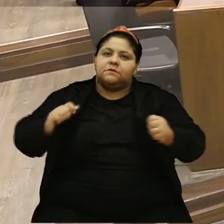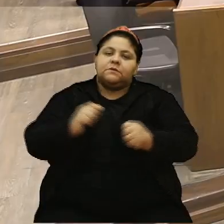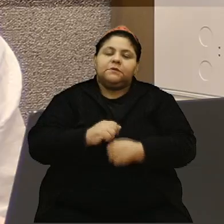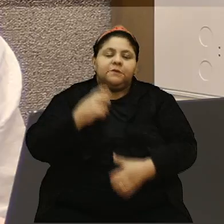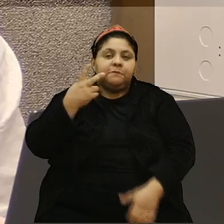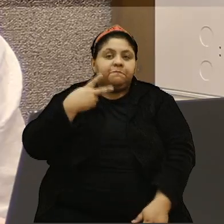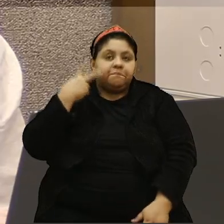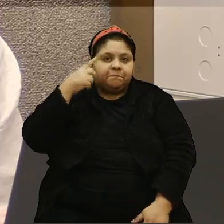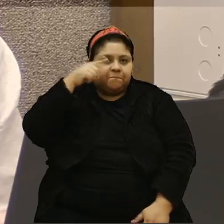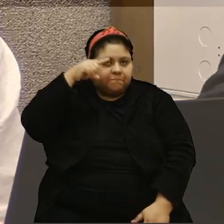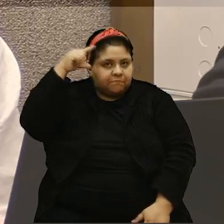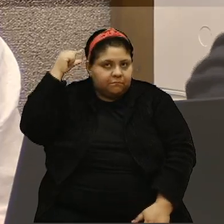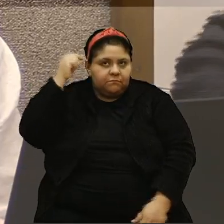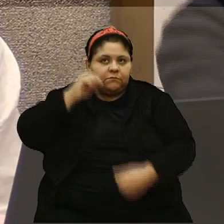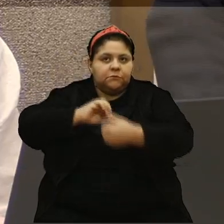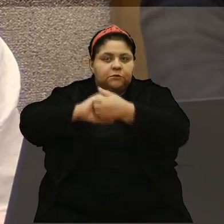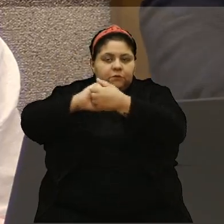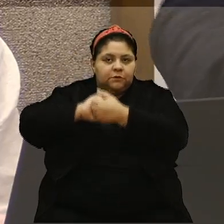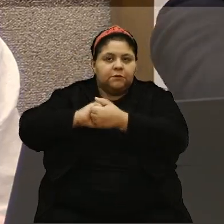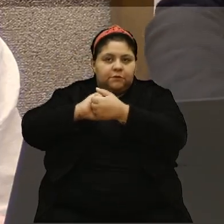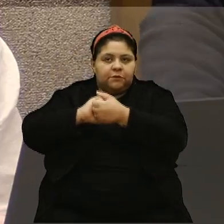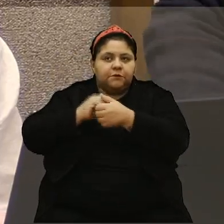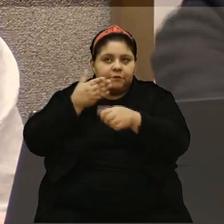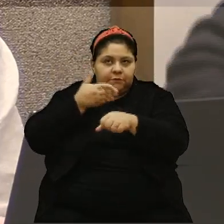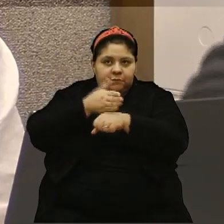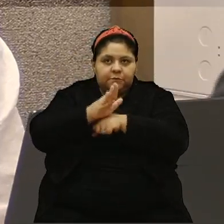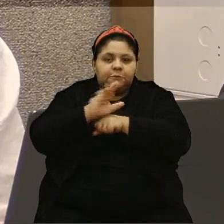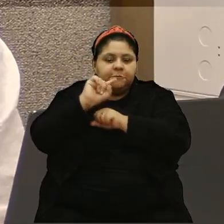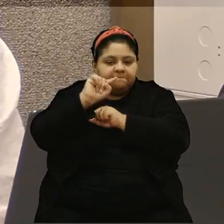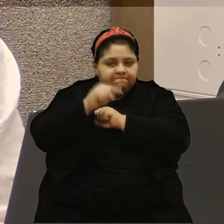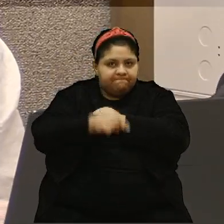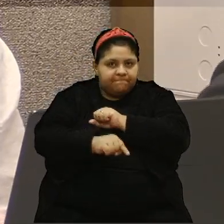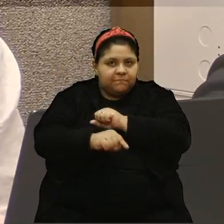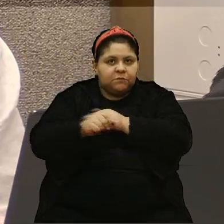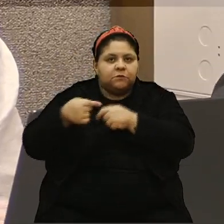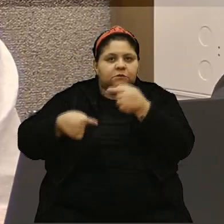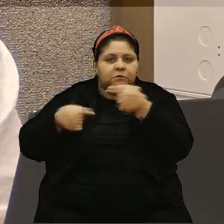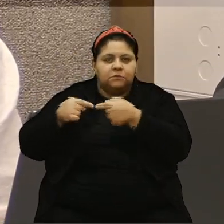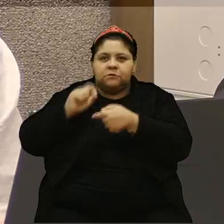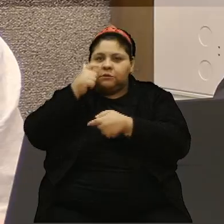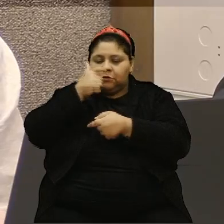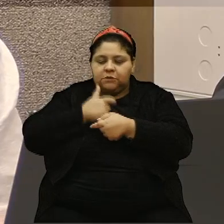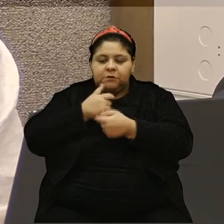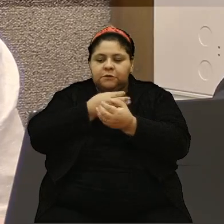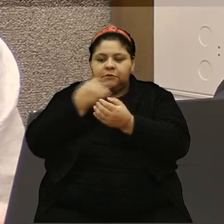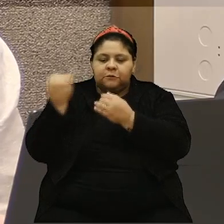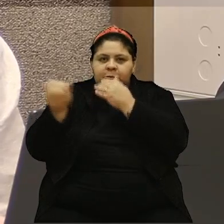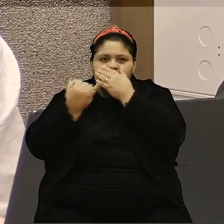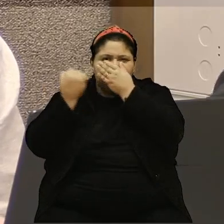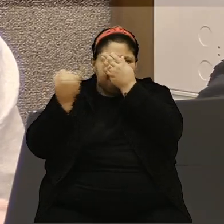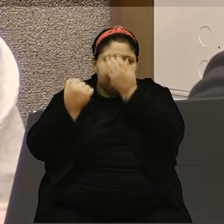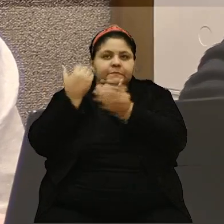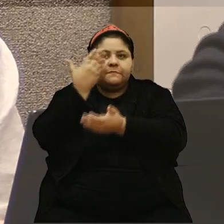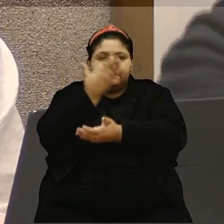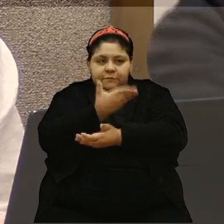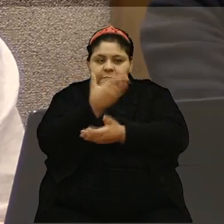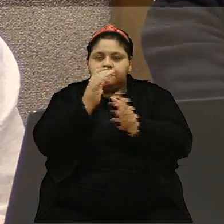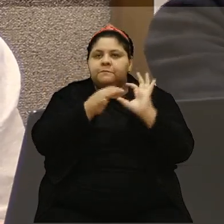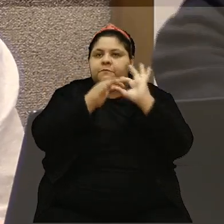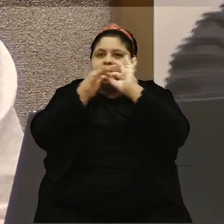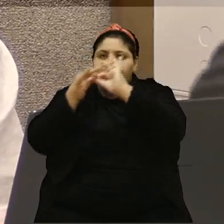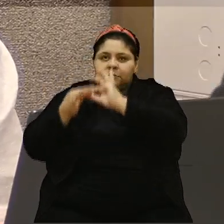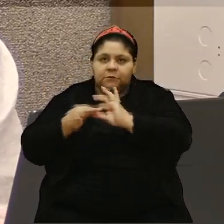Vereador Aldonei, cumprimentos pela sua participação intensa, né, nesses debates. Eu acho que isso é muito importante, embora seria um vereador vinculado